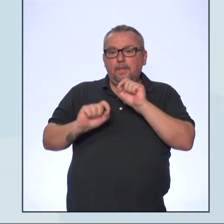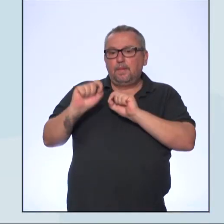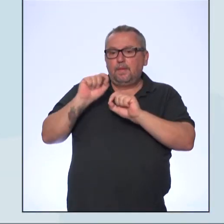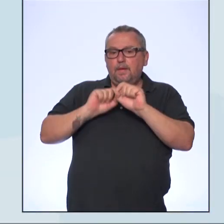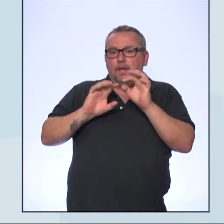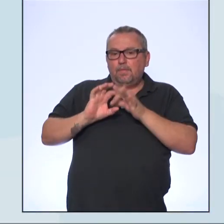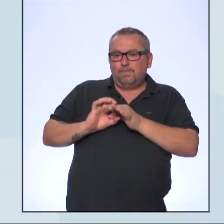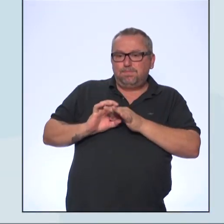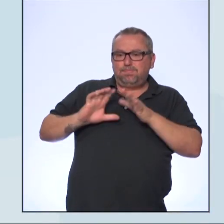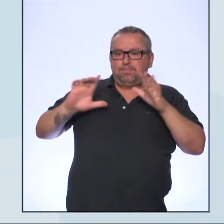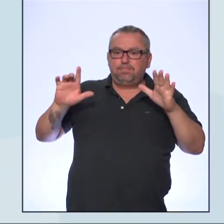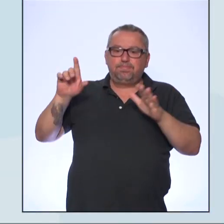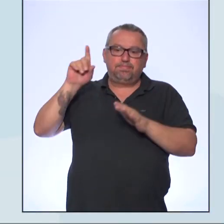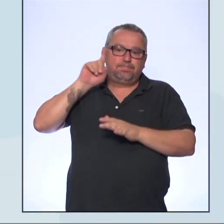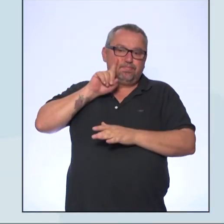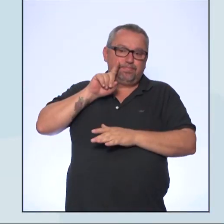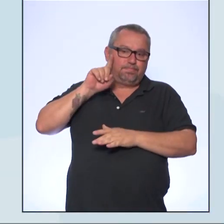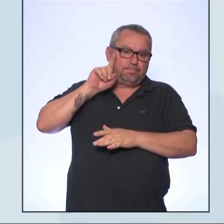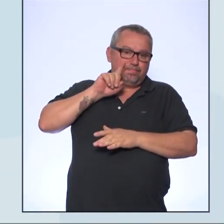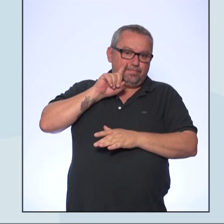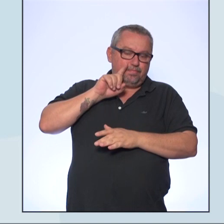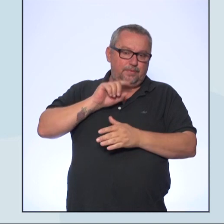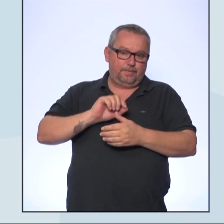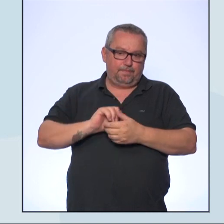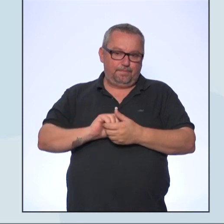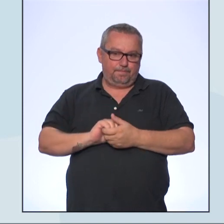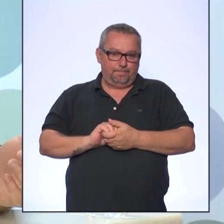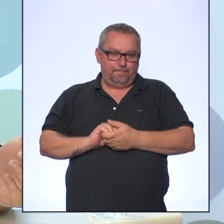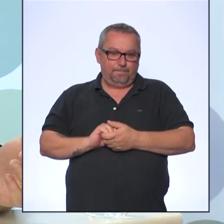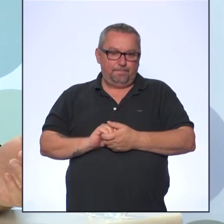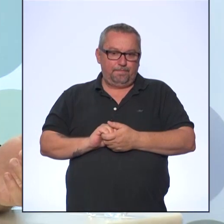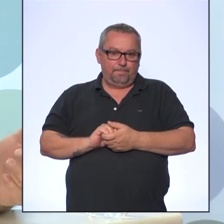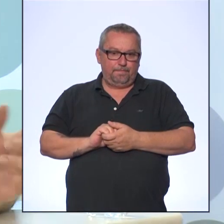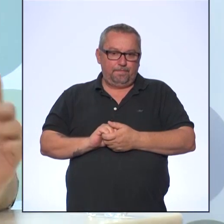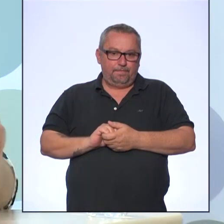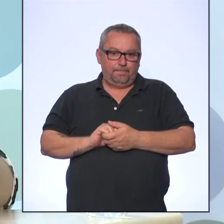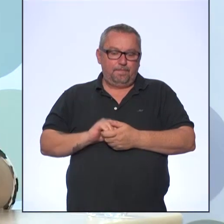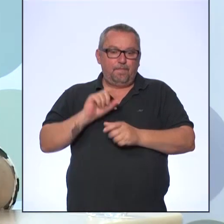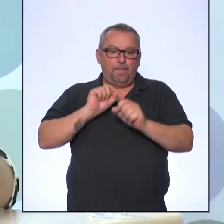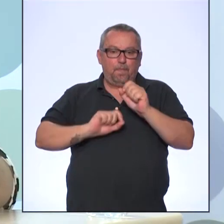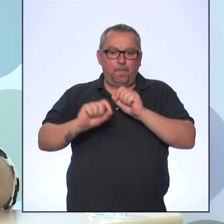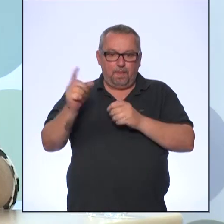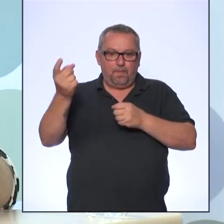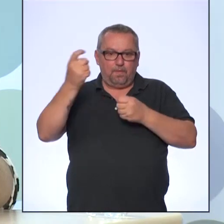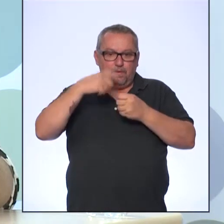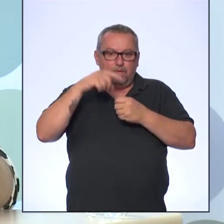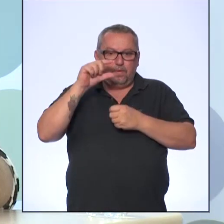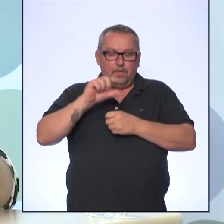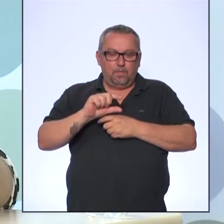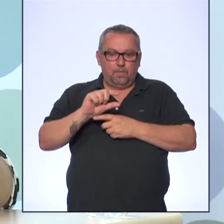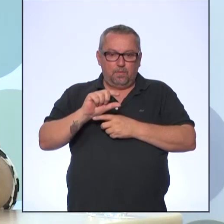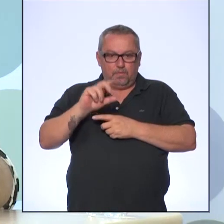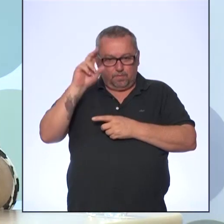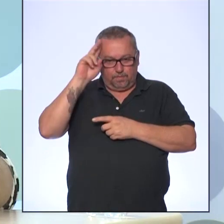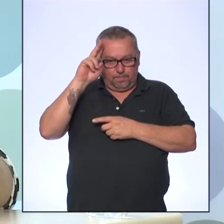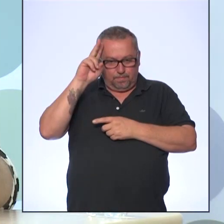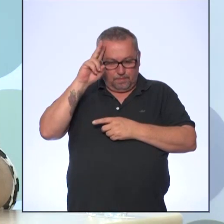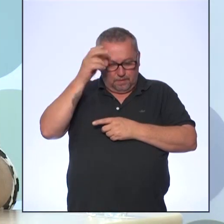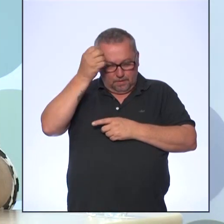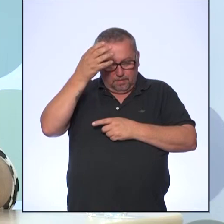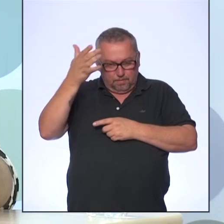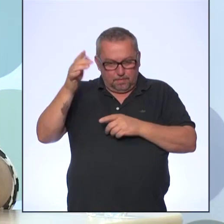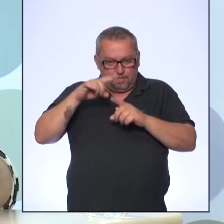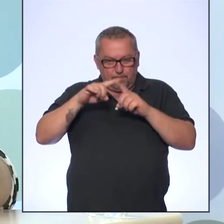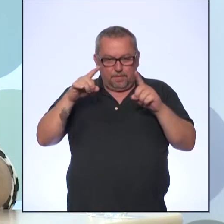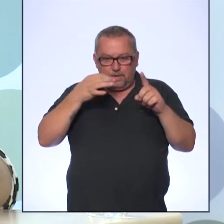quem foram os libertadores da América? Voltando um pouquinho, só para deixar claro para vocês, mas